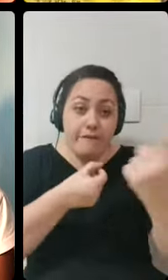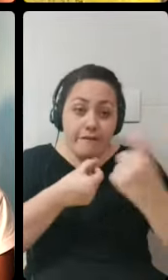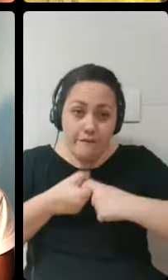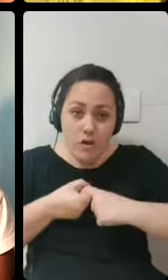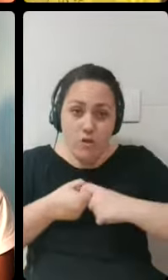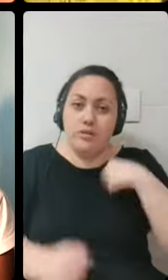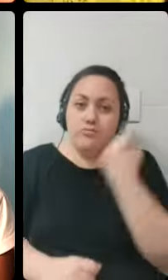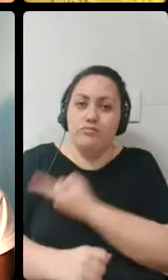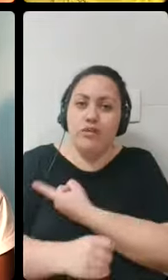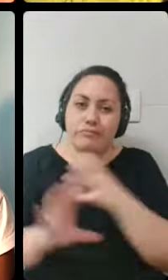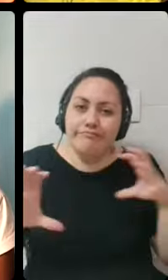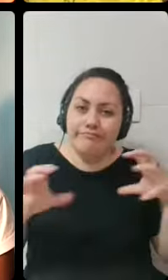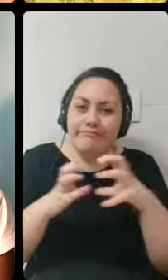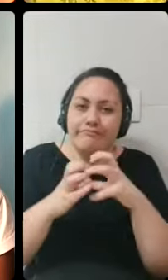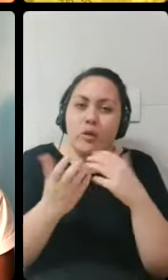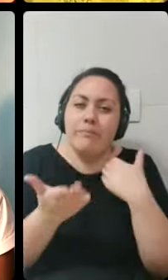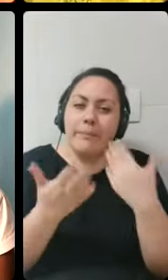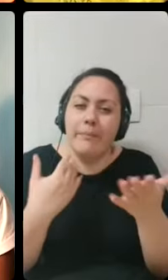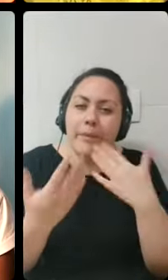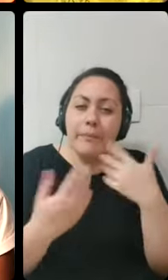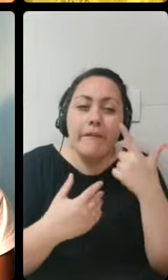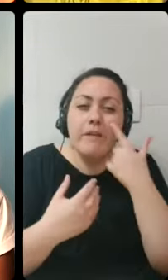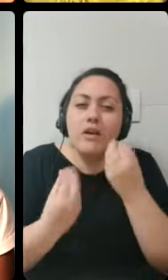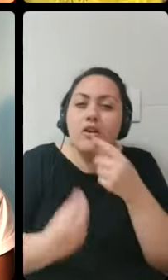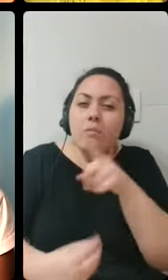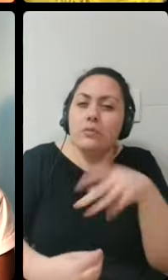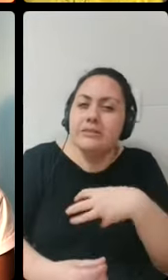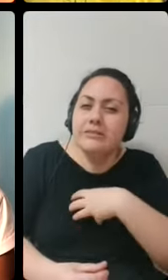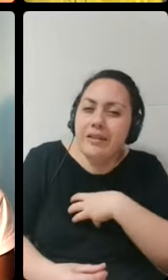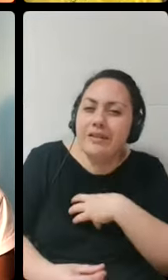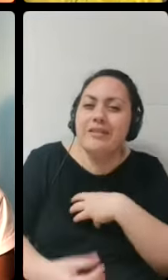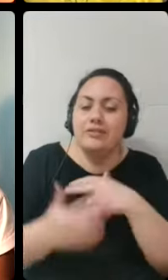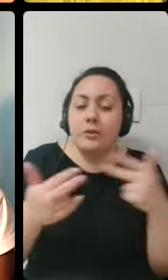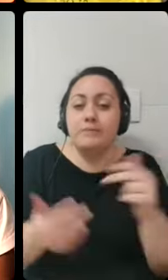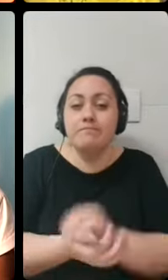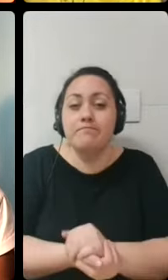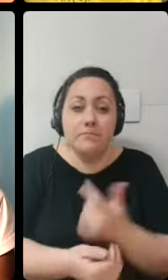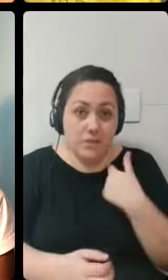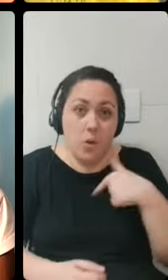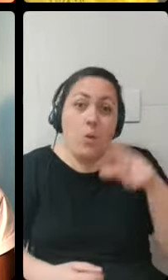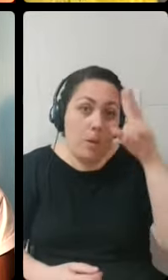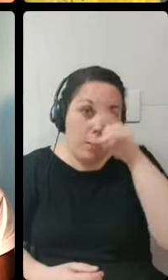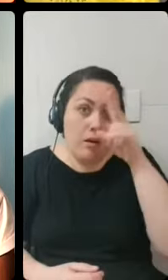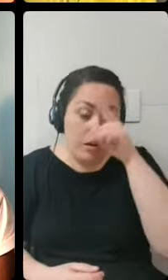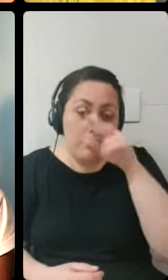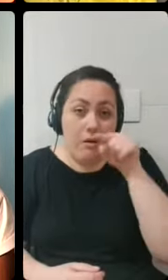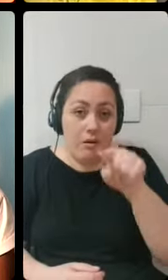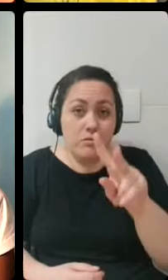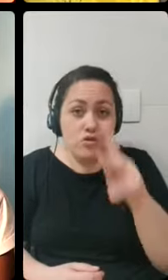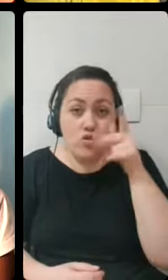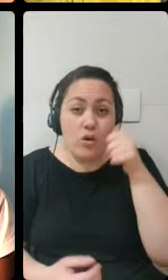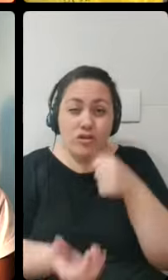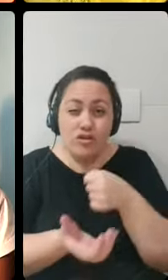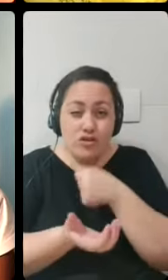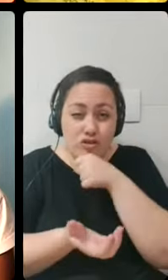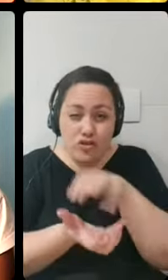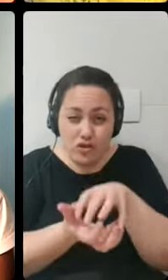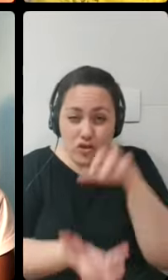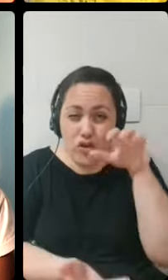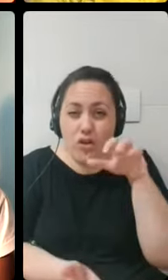eu lembro que essa história foi tão impactante da senhora que vocês trouxeram quando a gente conversou, né?